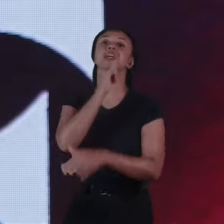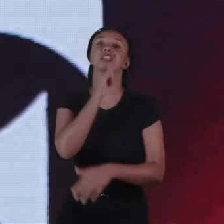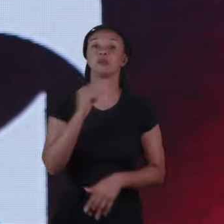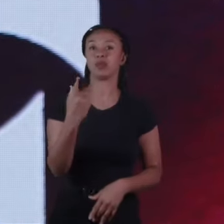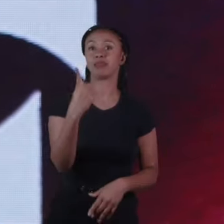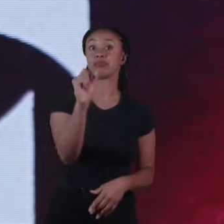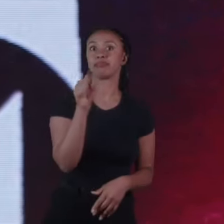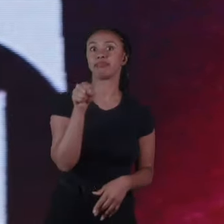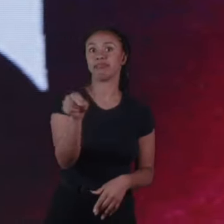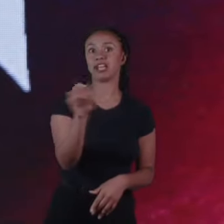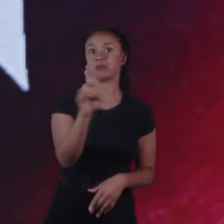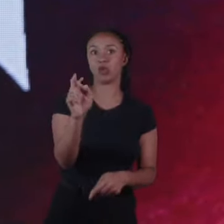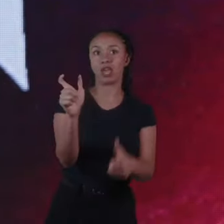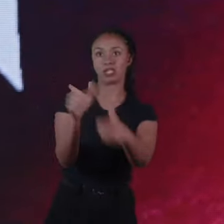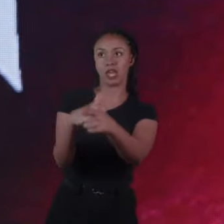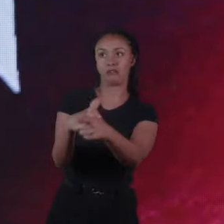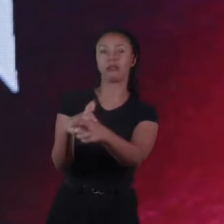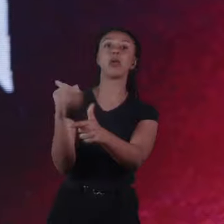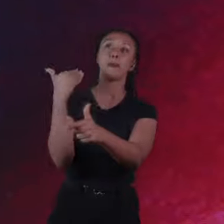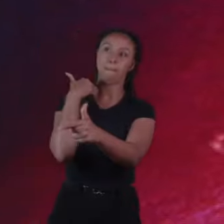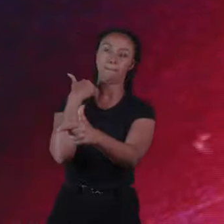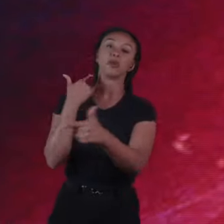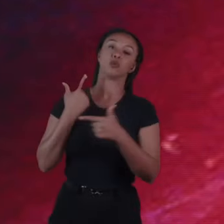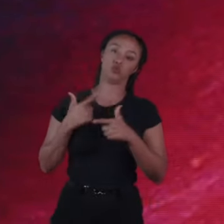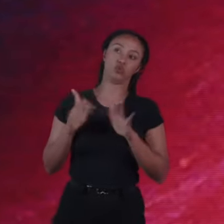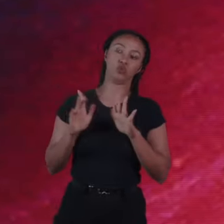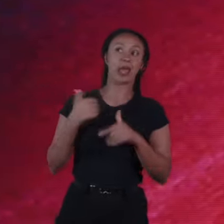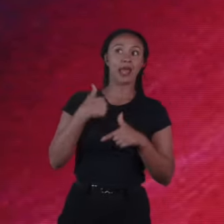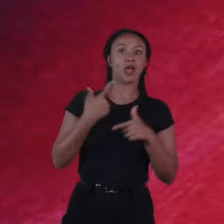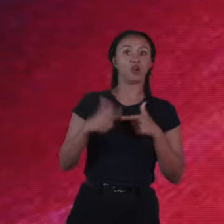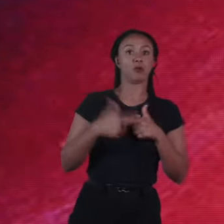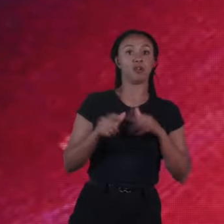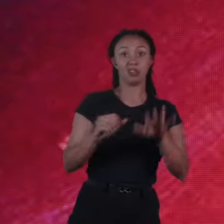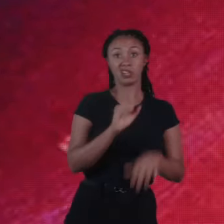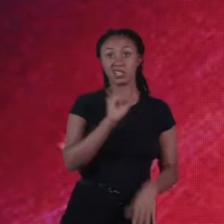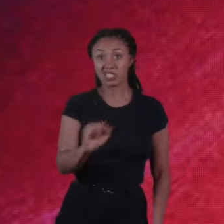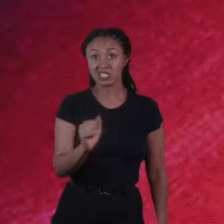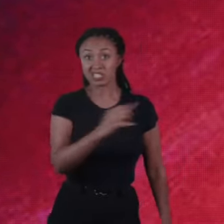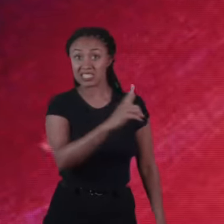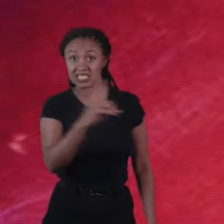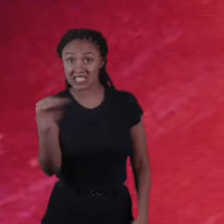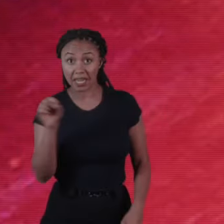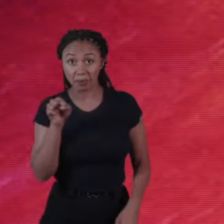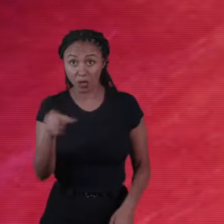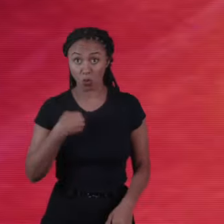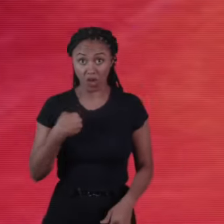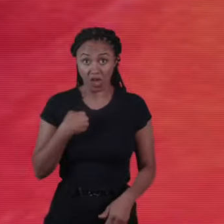reais para o banco, você tem um problema. Mas se você deve 100 mil, o banco tem um problema.